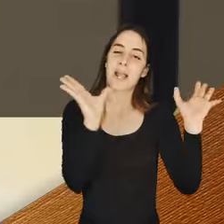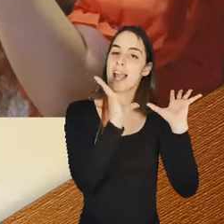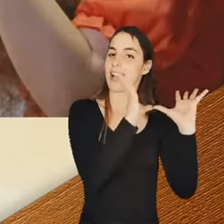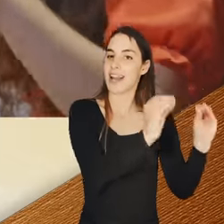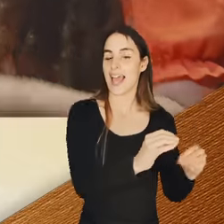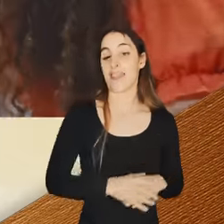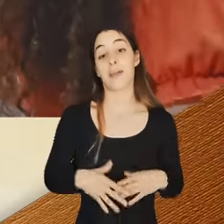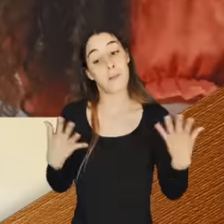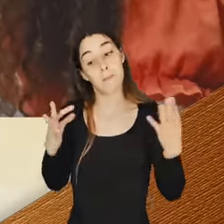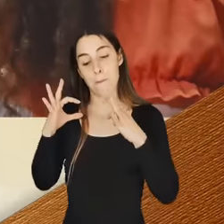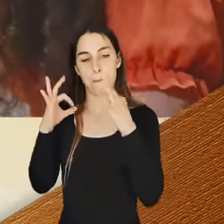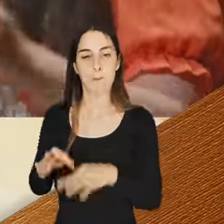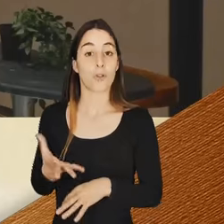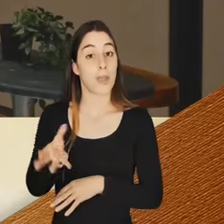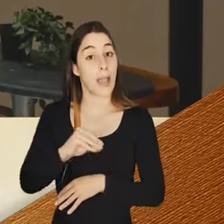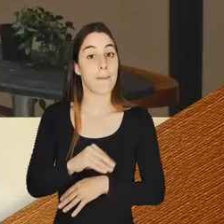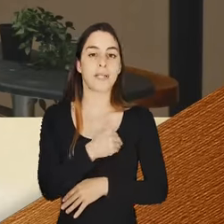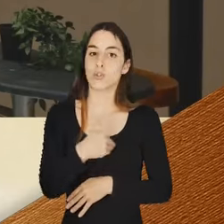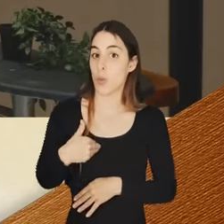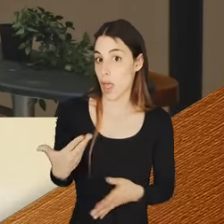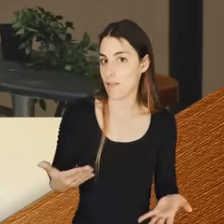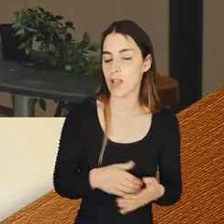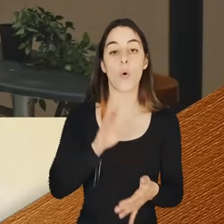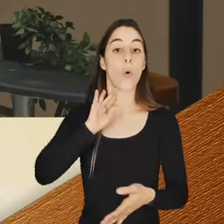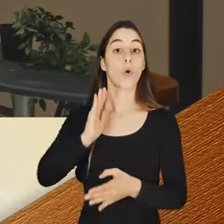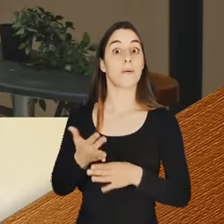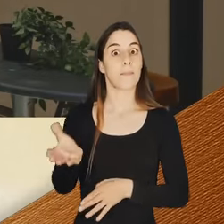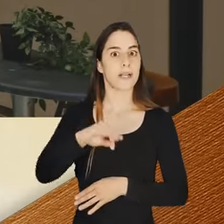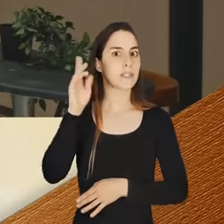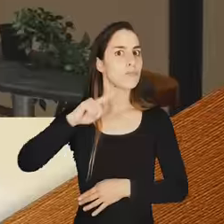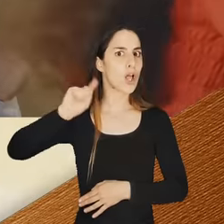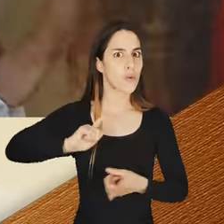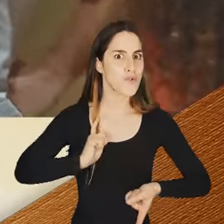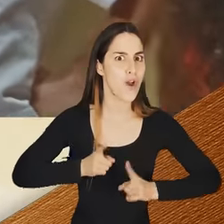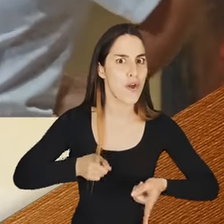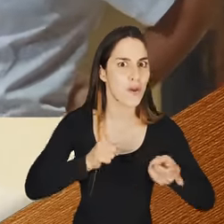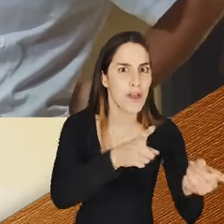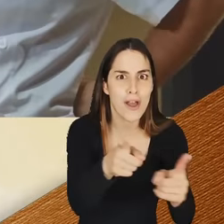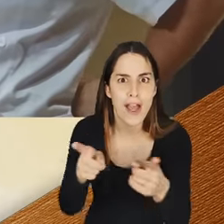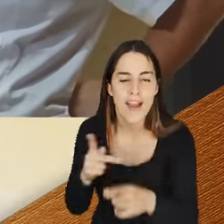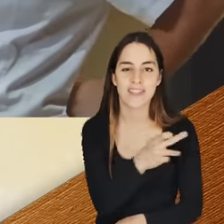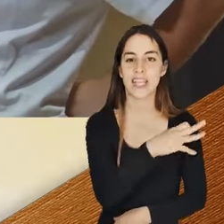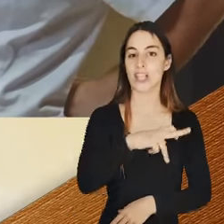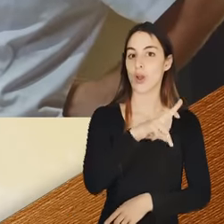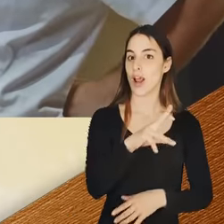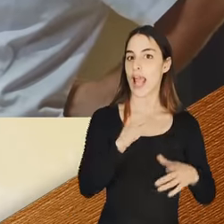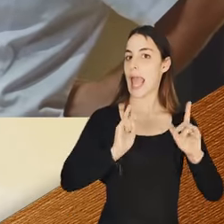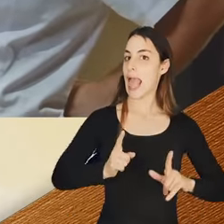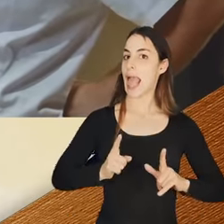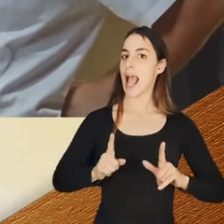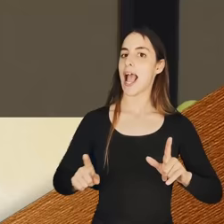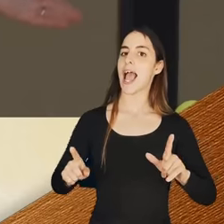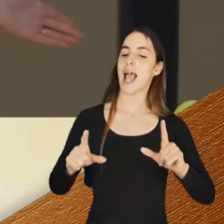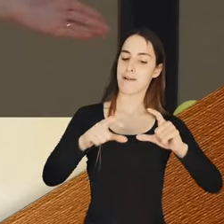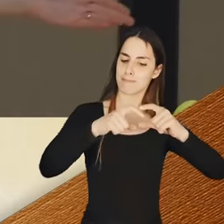Mais. E é sempre mais saudável, não é verdade? E o último e mais importante ingrediente, o que é, Vítor? É uma bela de uma